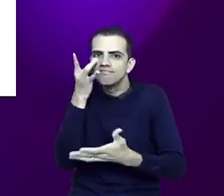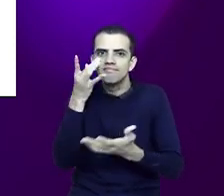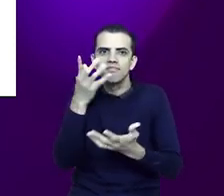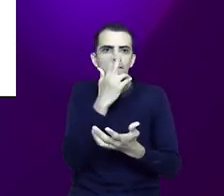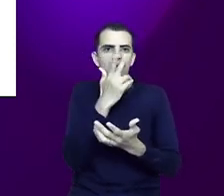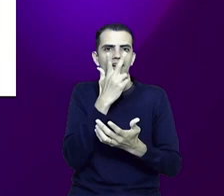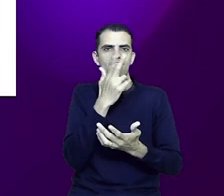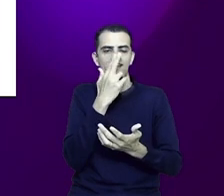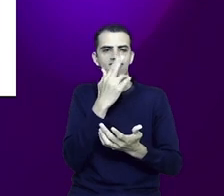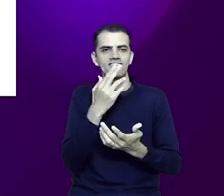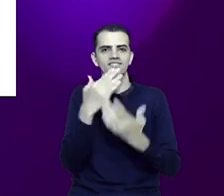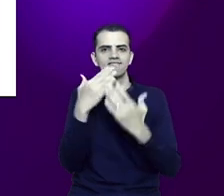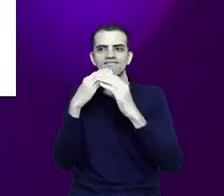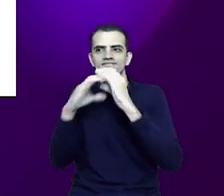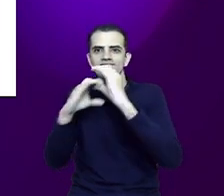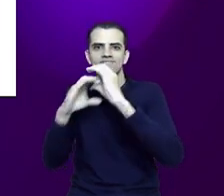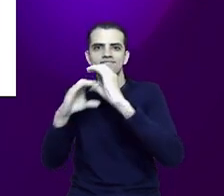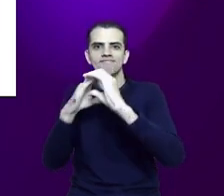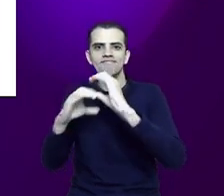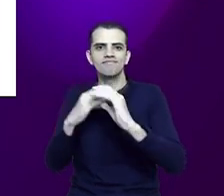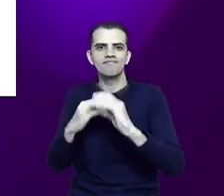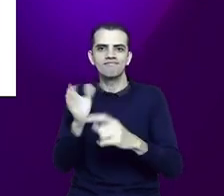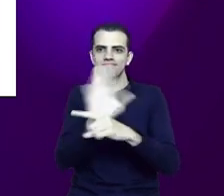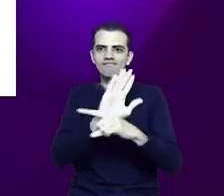né? Então, acho que isso trouxe